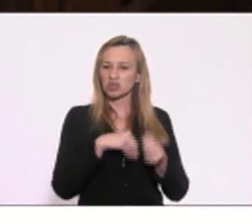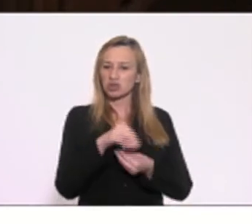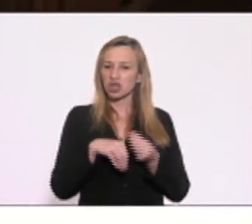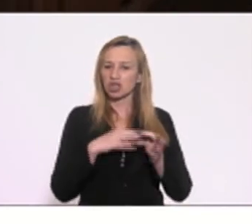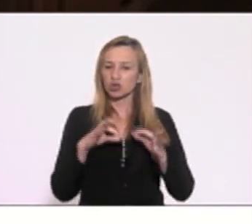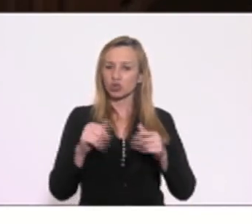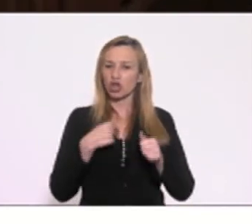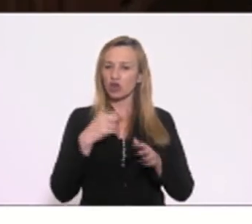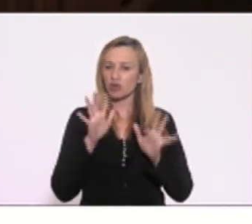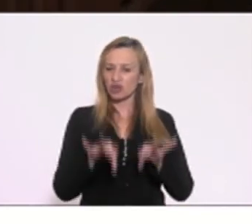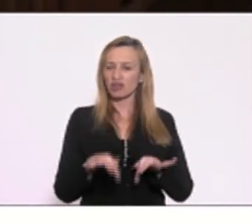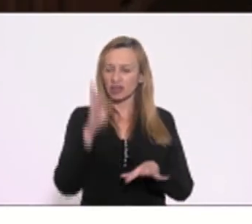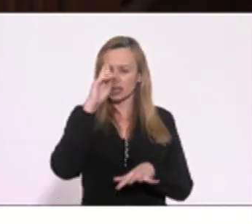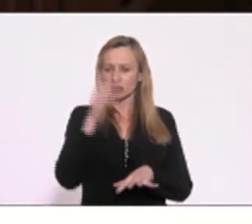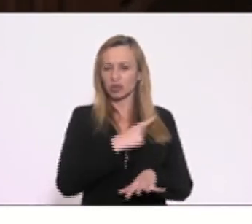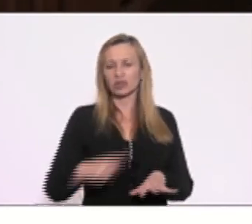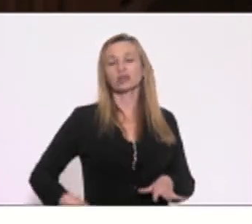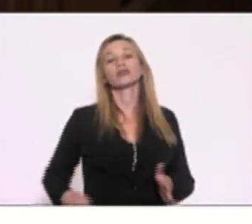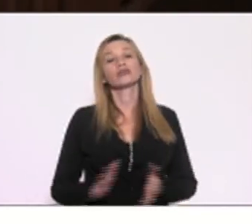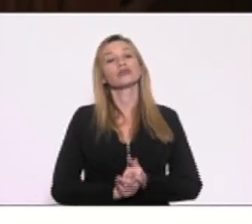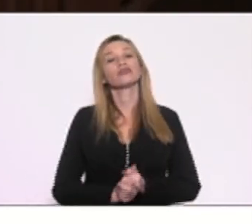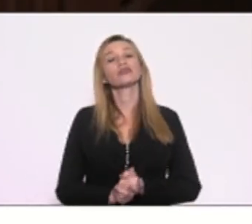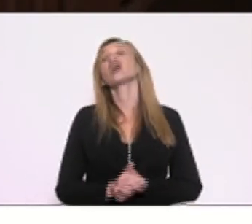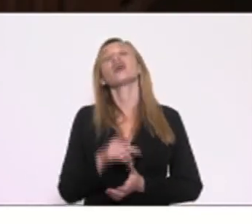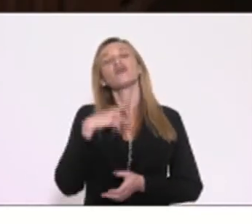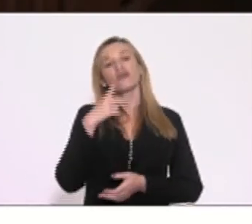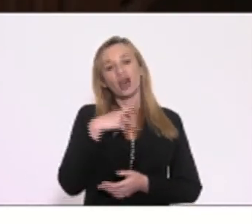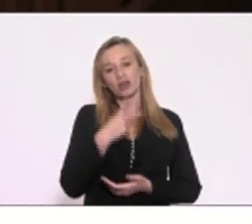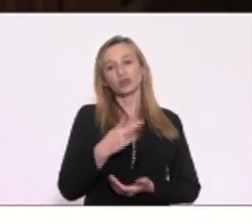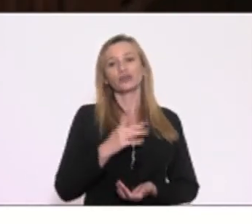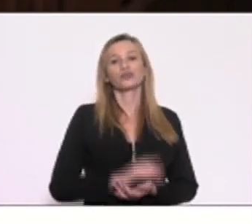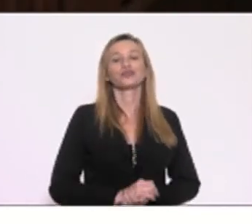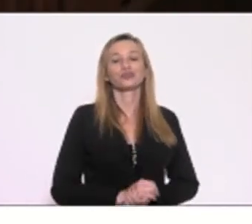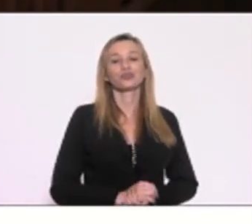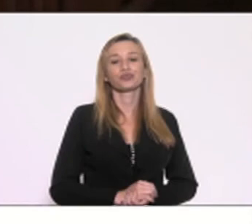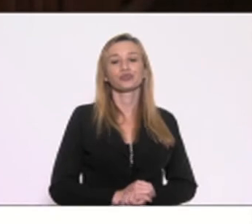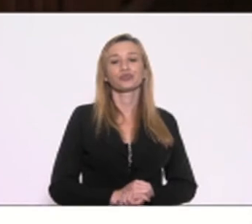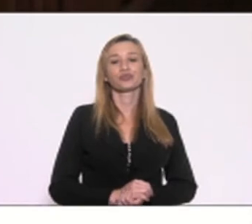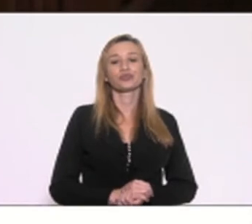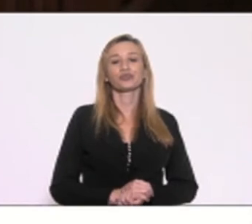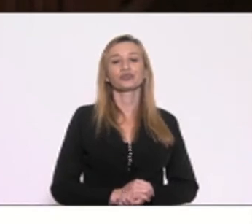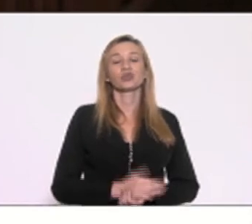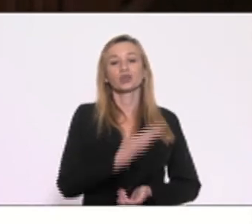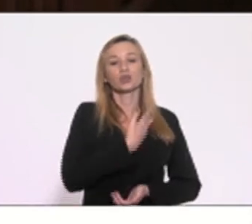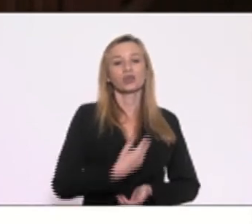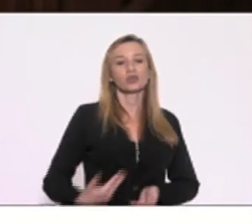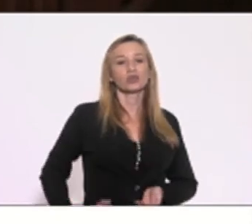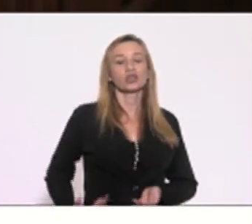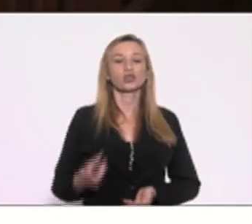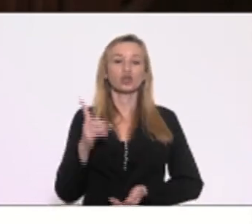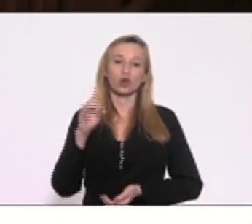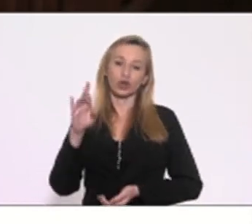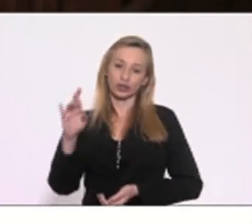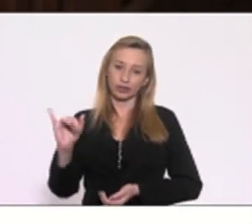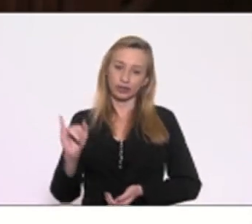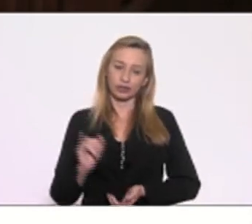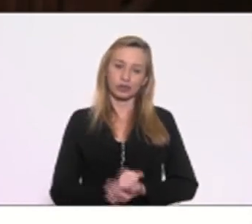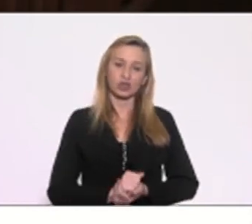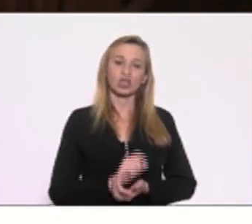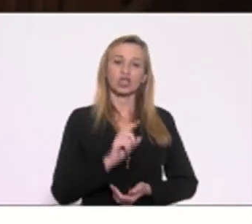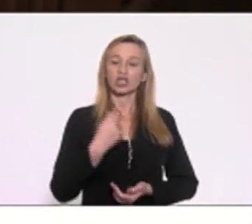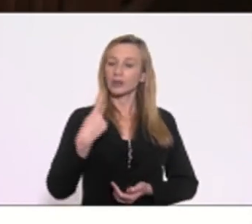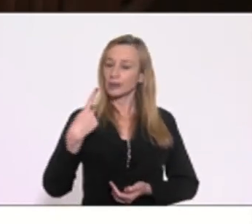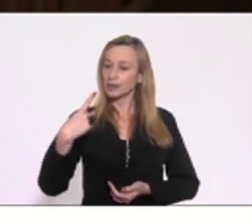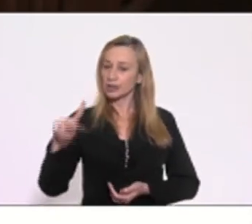Vou concluir, senhor presidente. Reafirmo que o governador Dória e os